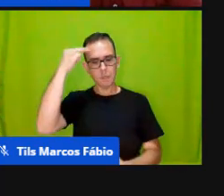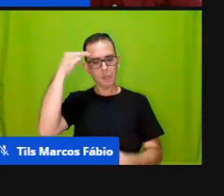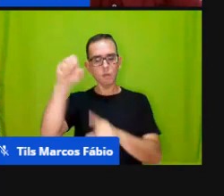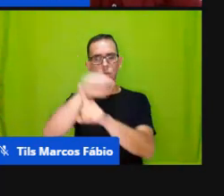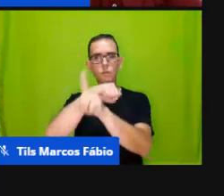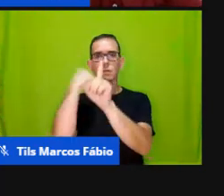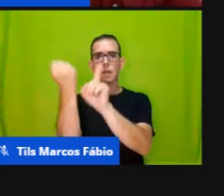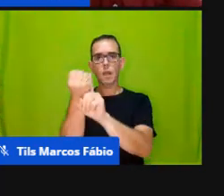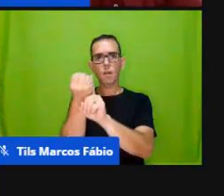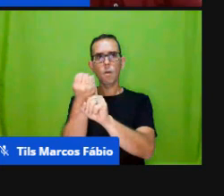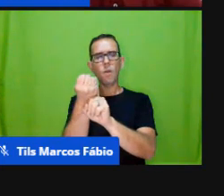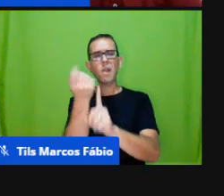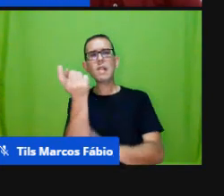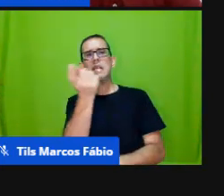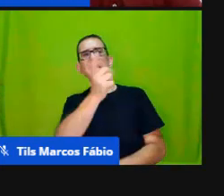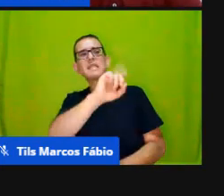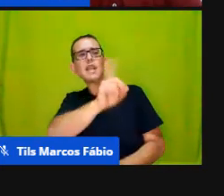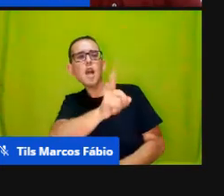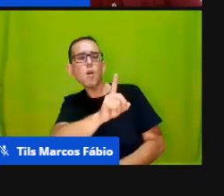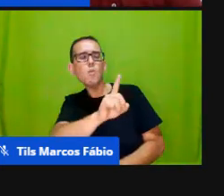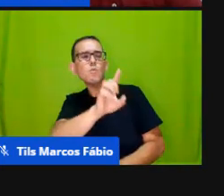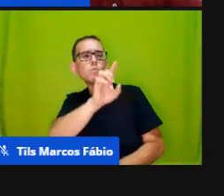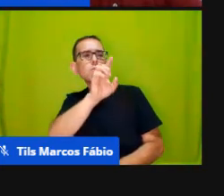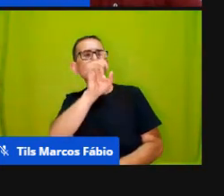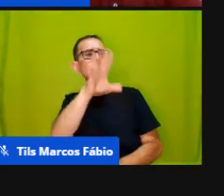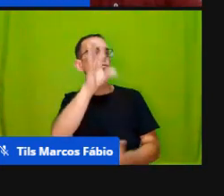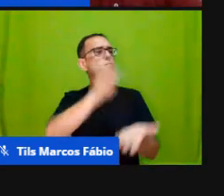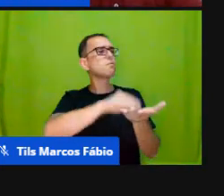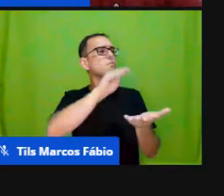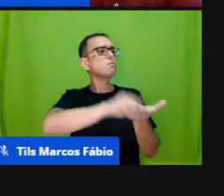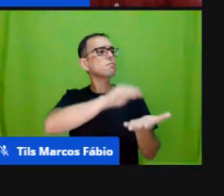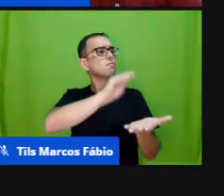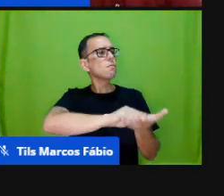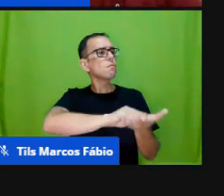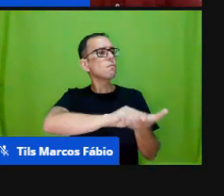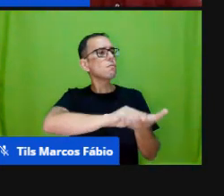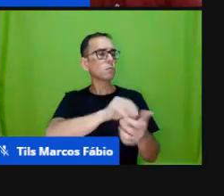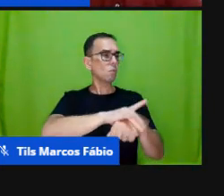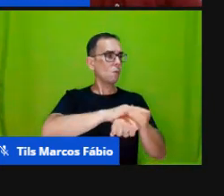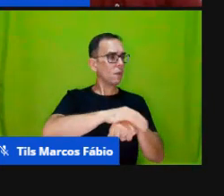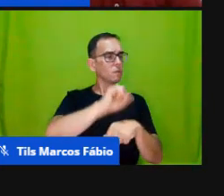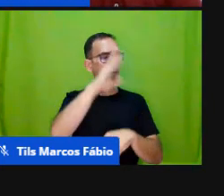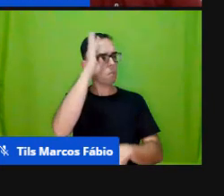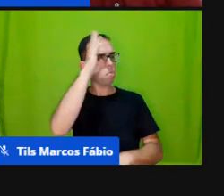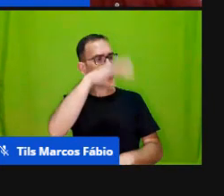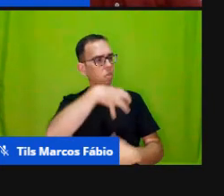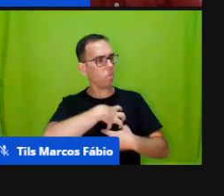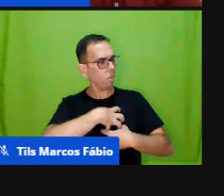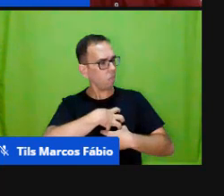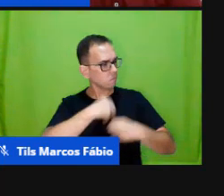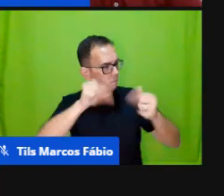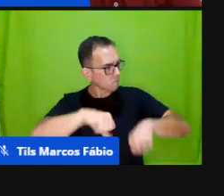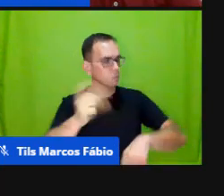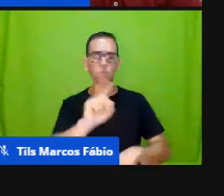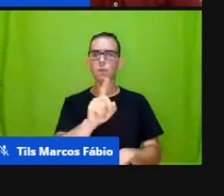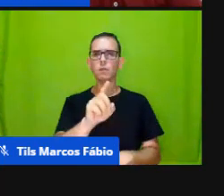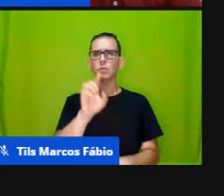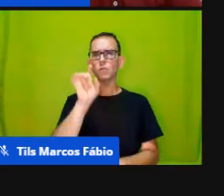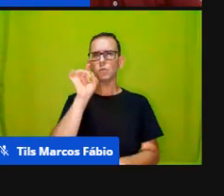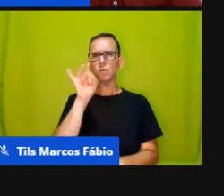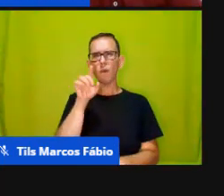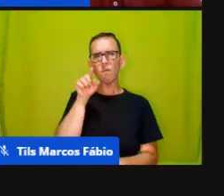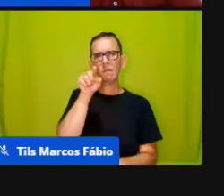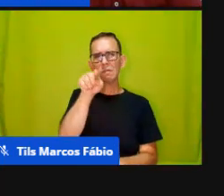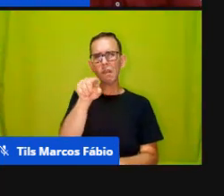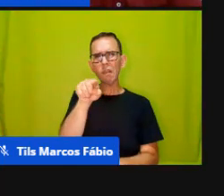e não merita a ausência da doença ou mal-estar. Ou seja, não basta só você